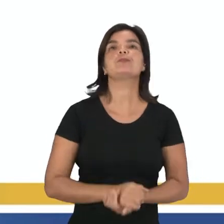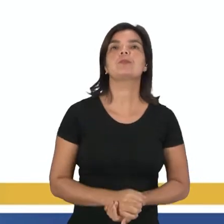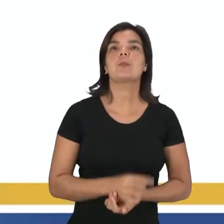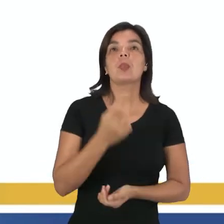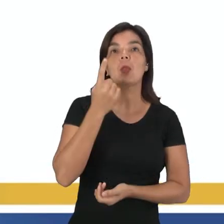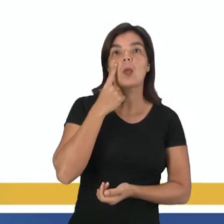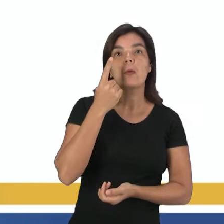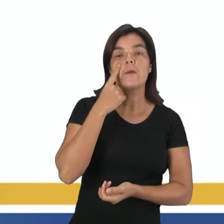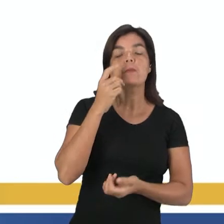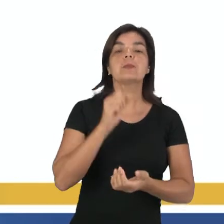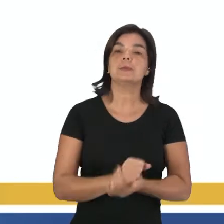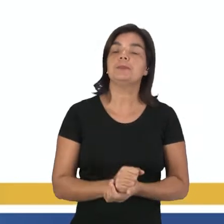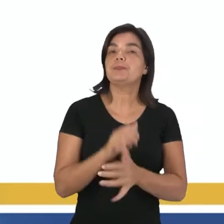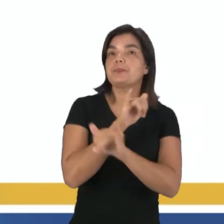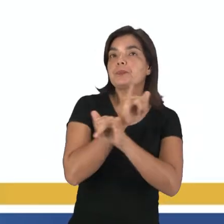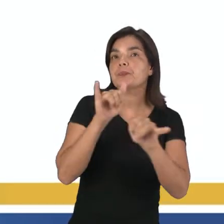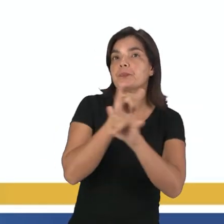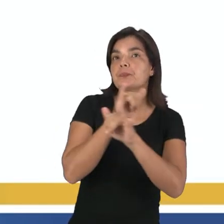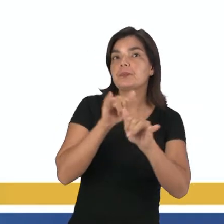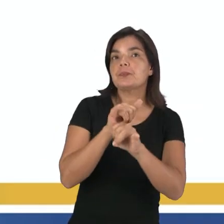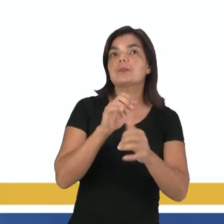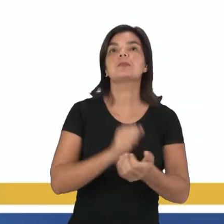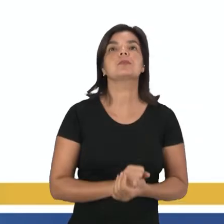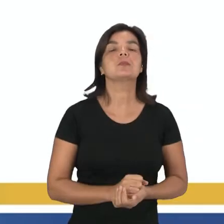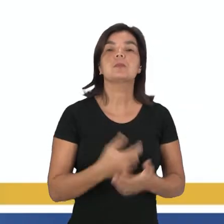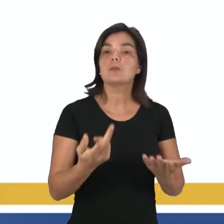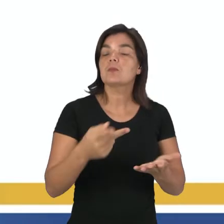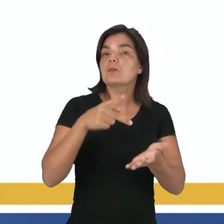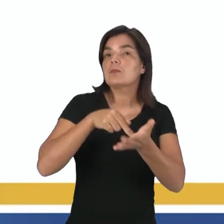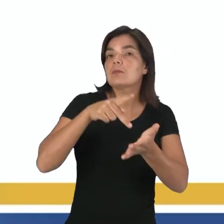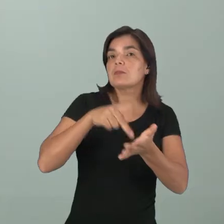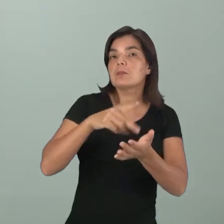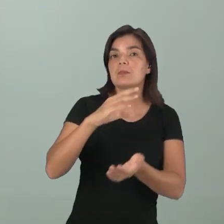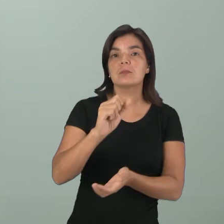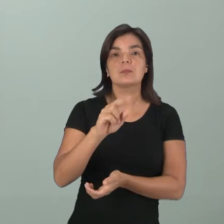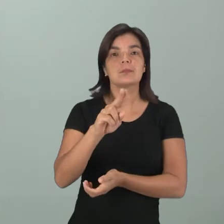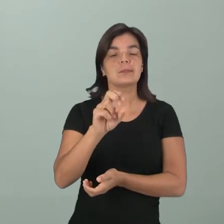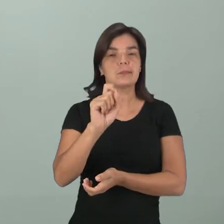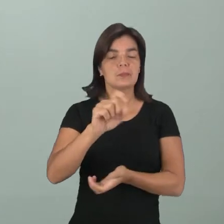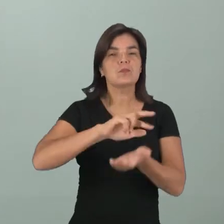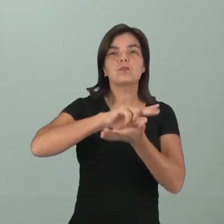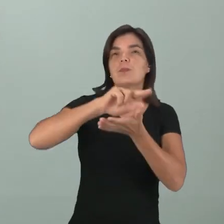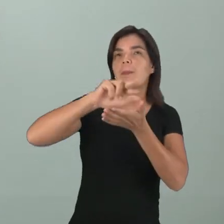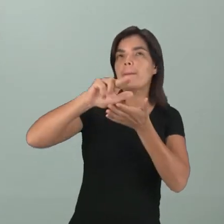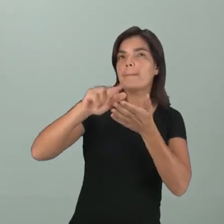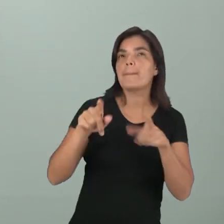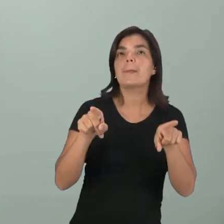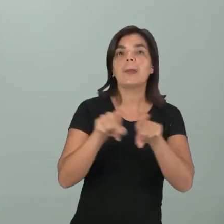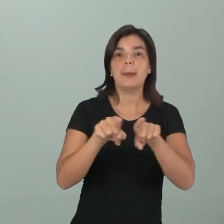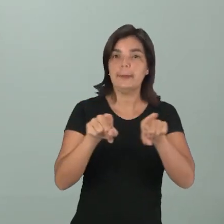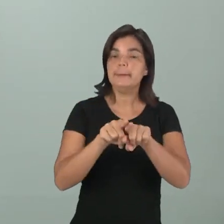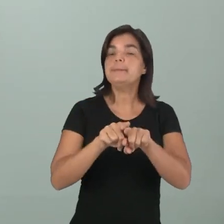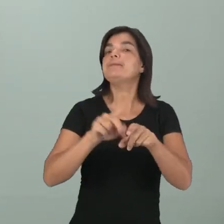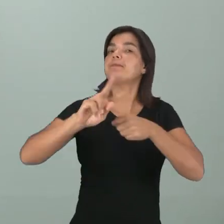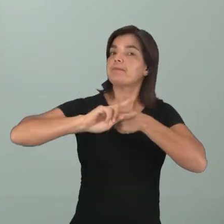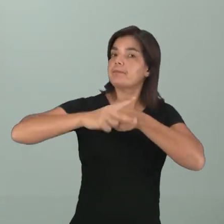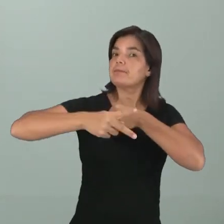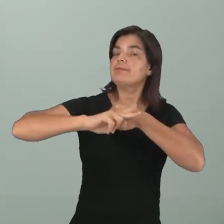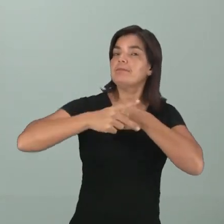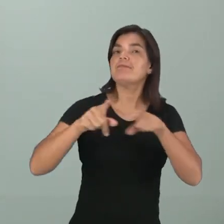pernas. Gente, vejam nessa notícia que nós vamos ter várias causas que vão